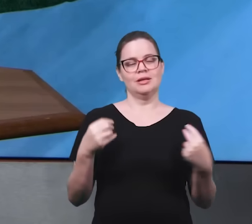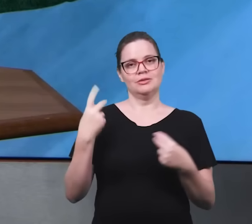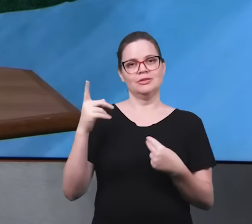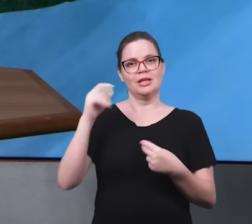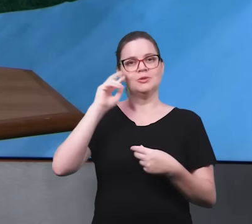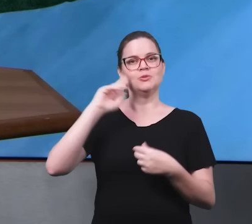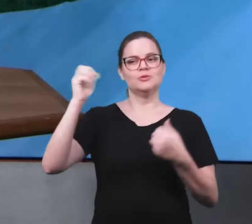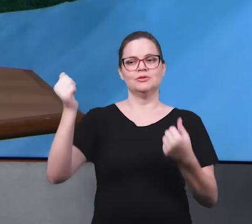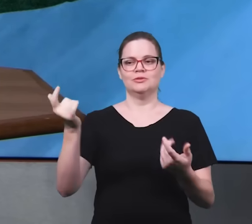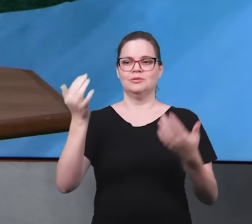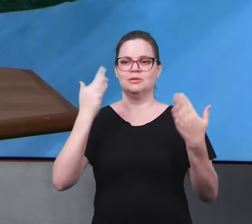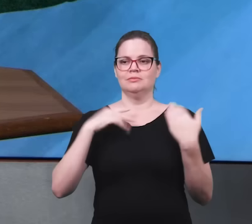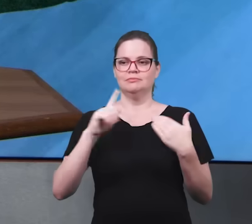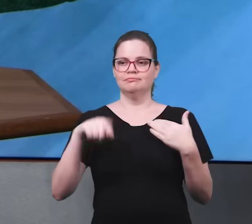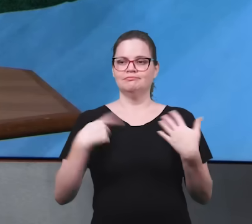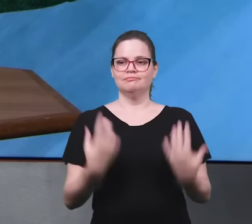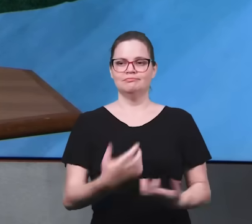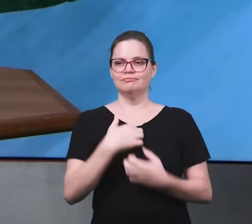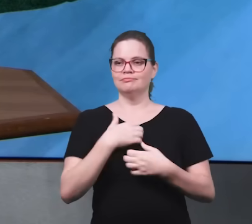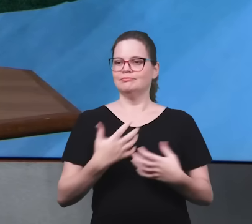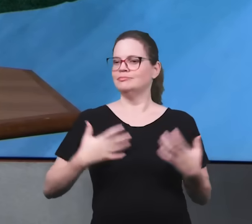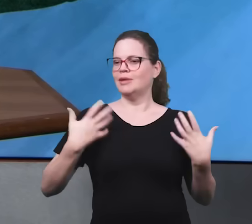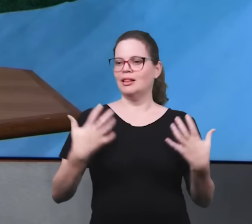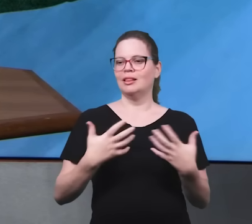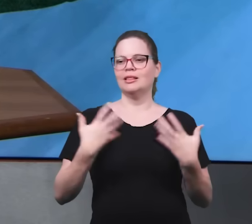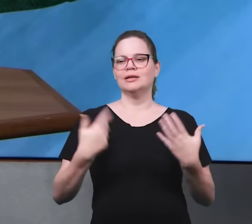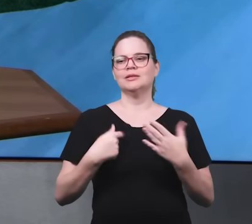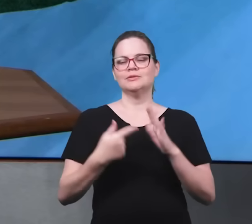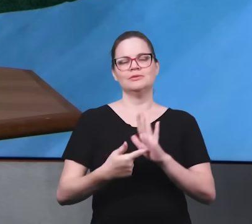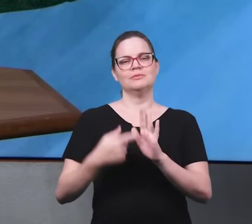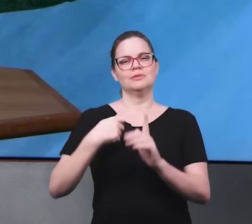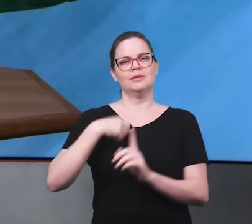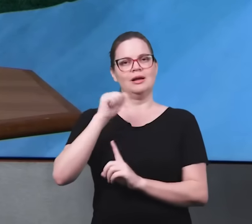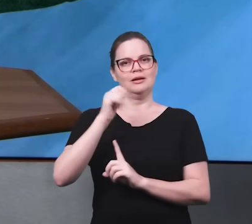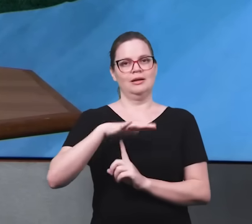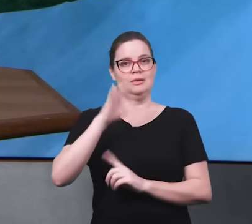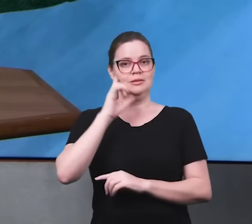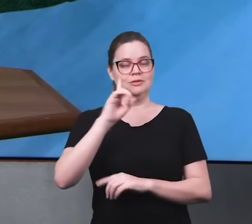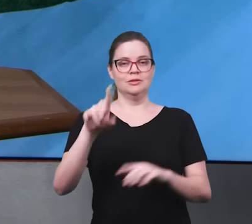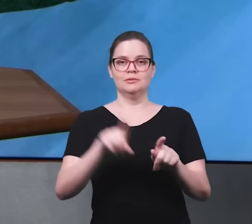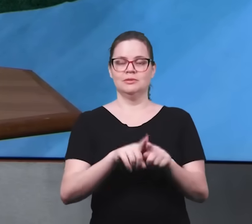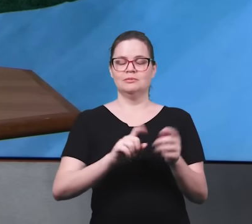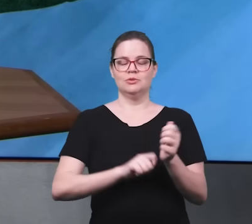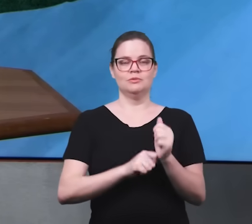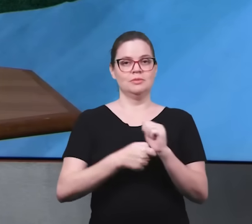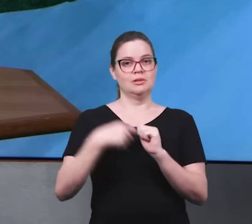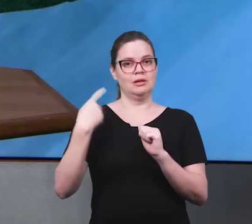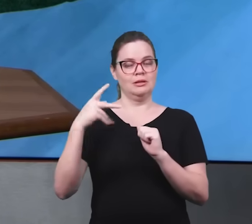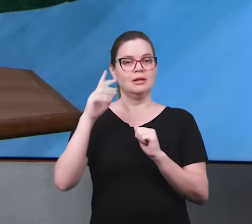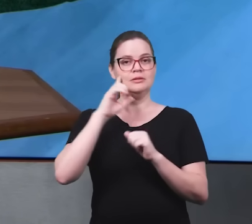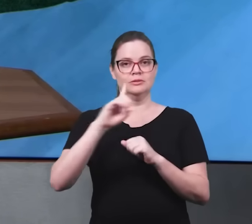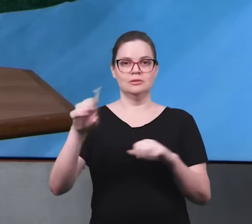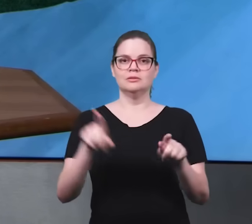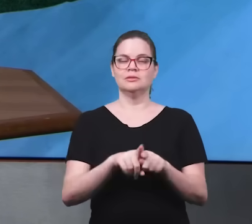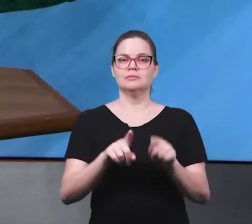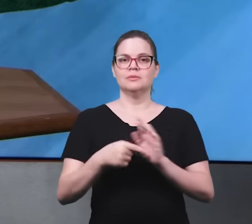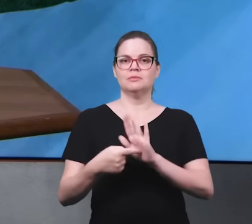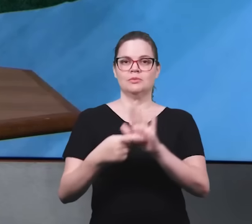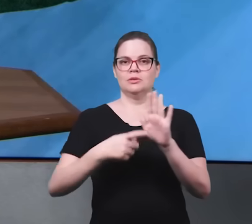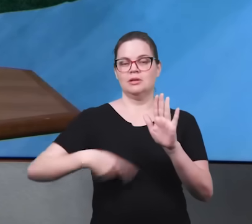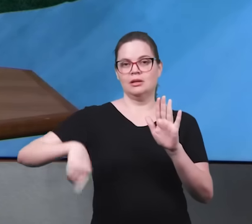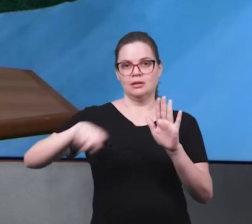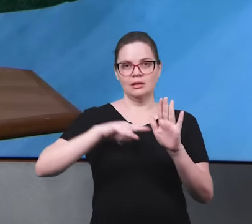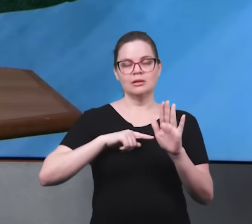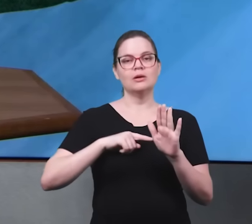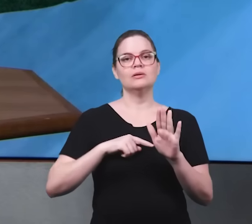uma alegria daquilo que é a graça de Deus, mistérios de Deus revelados a